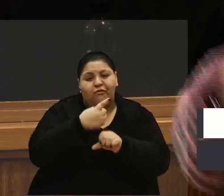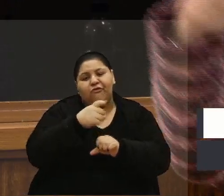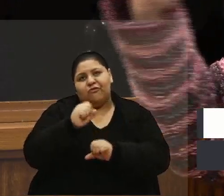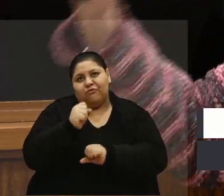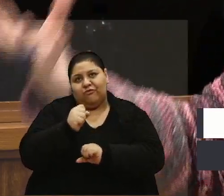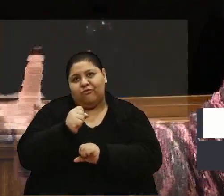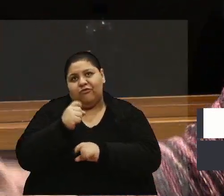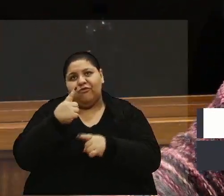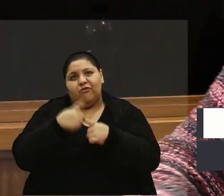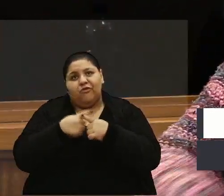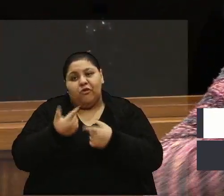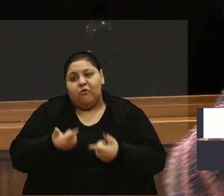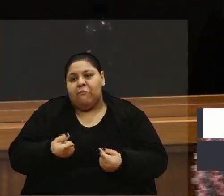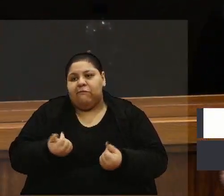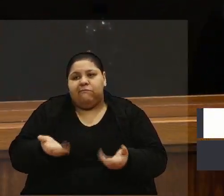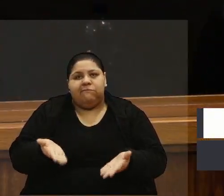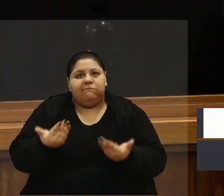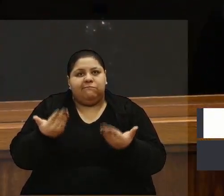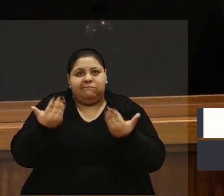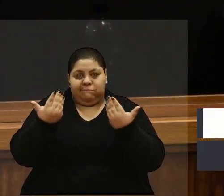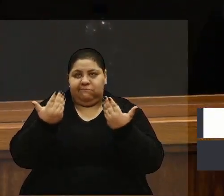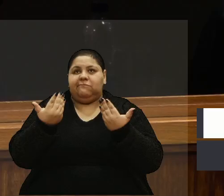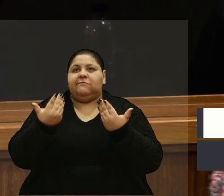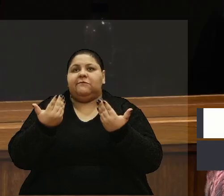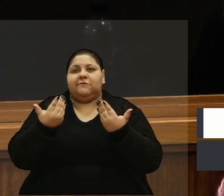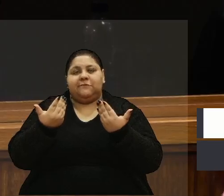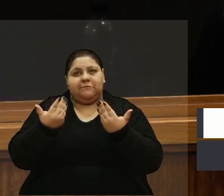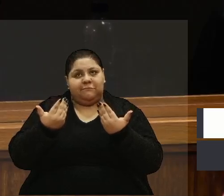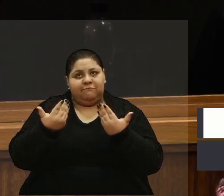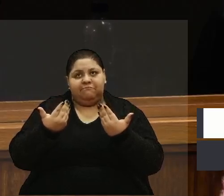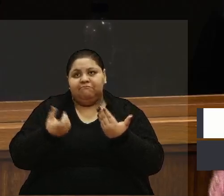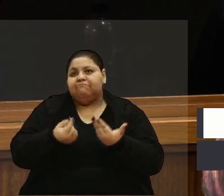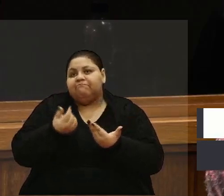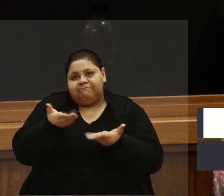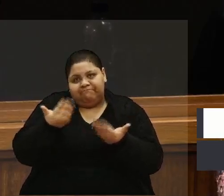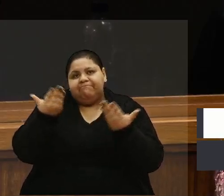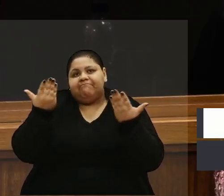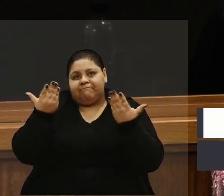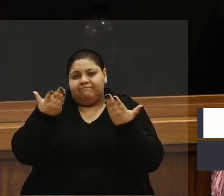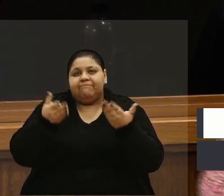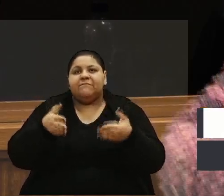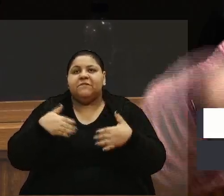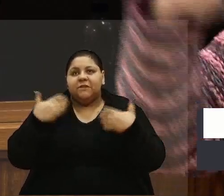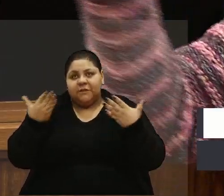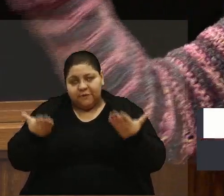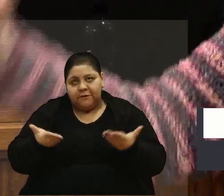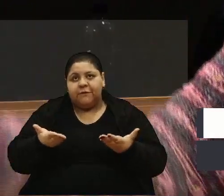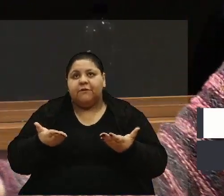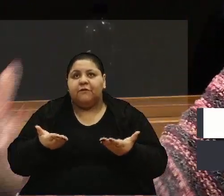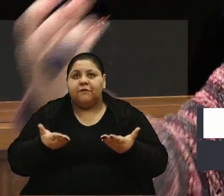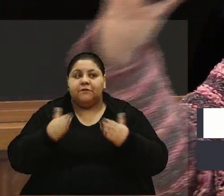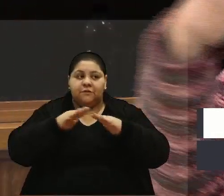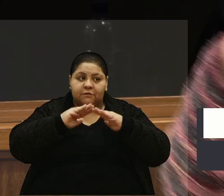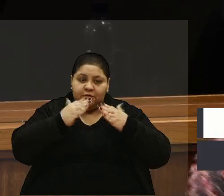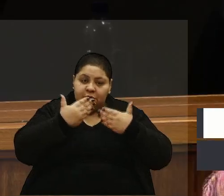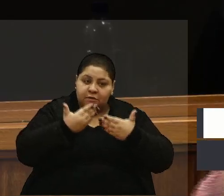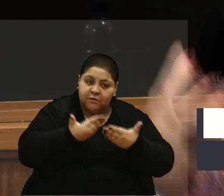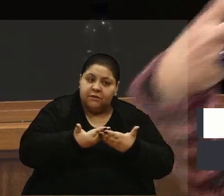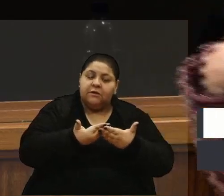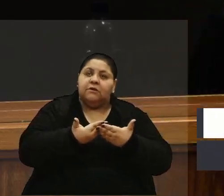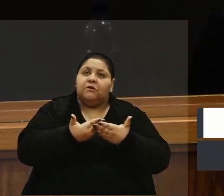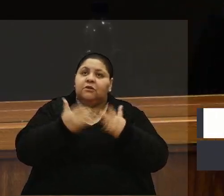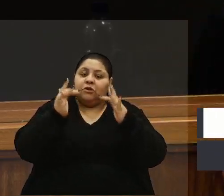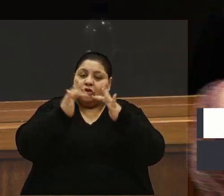porque o preço aumenta, os valores. Então, são coisas que as escolas foram